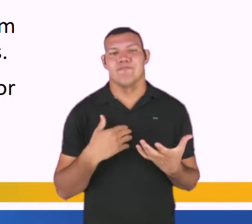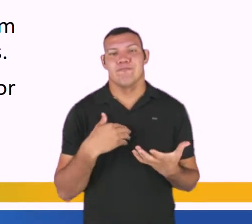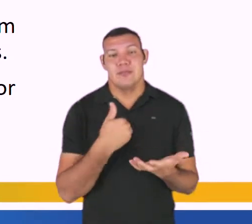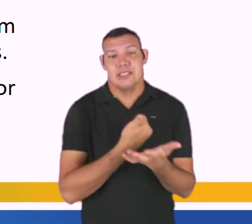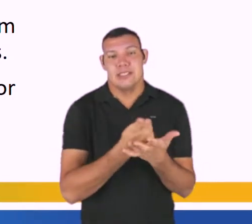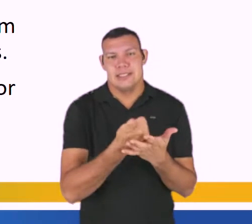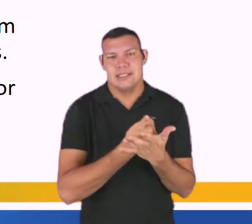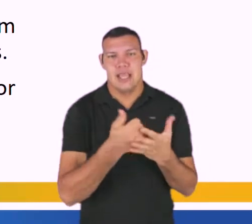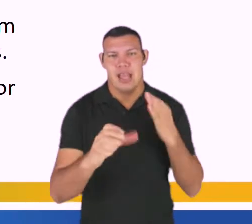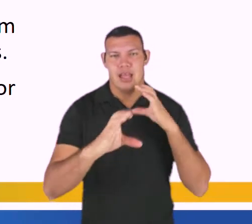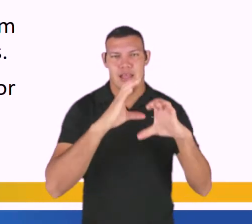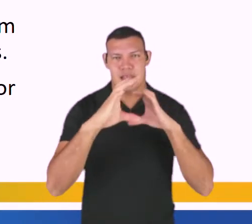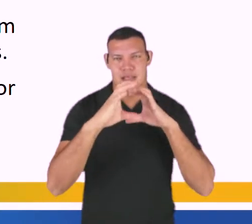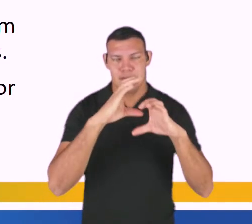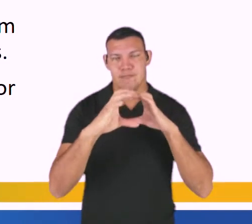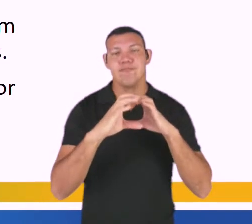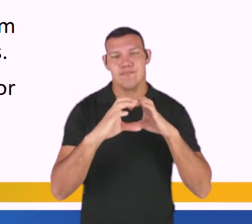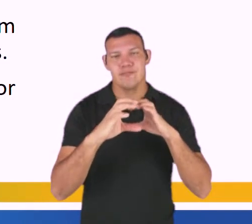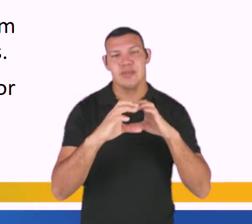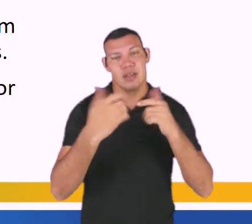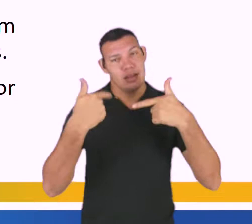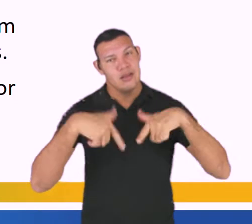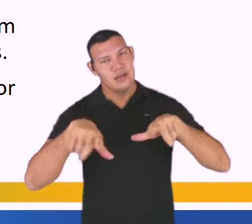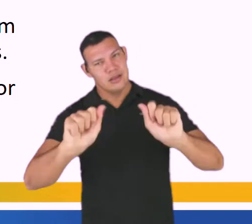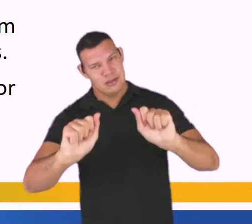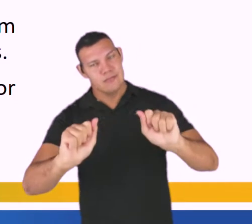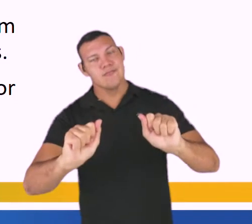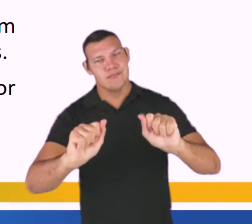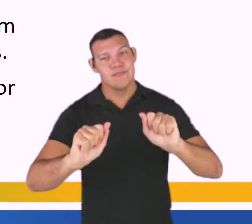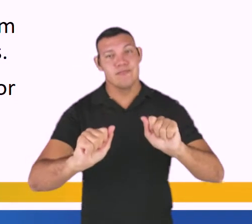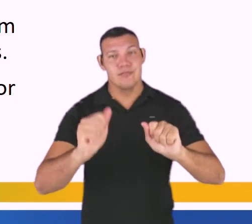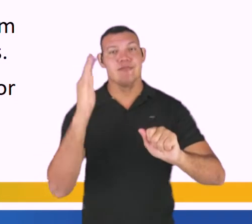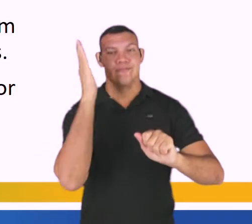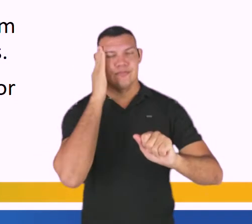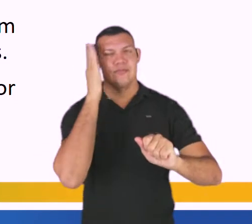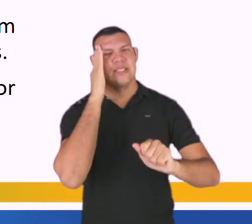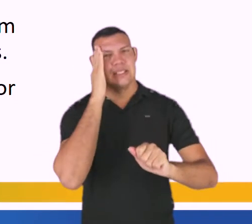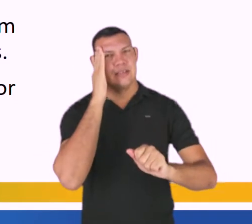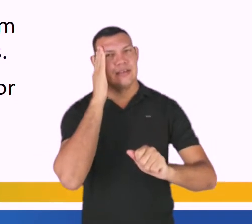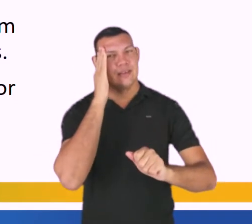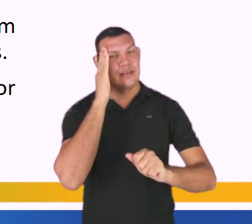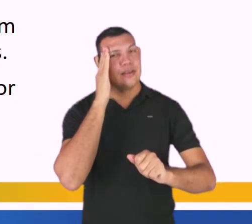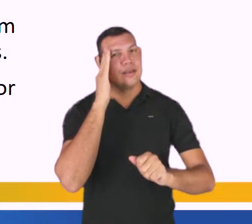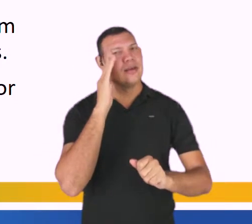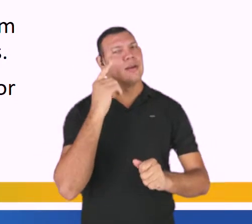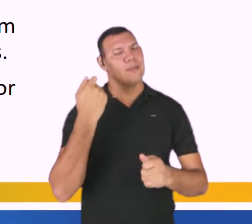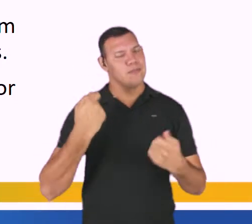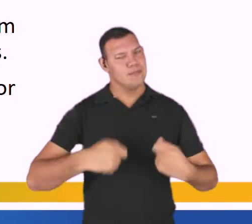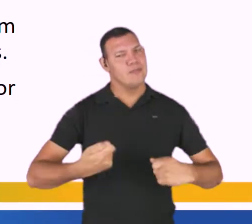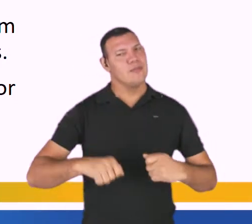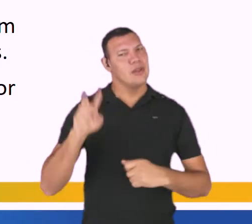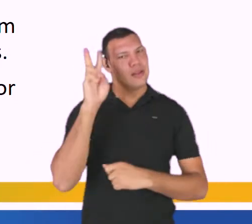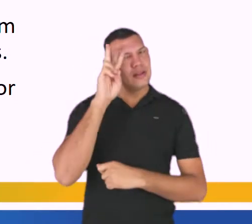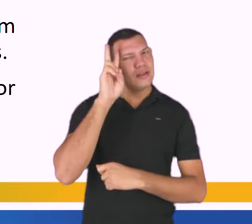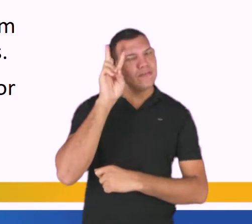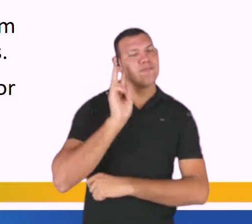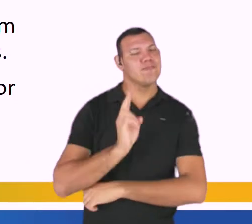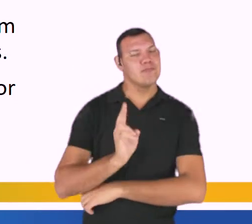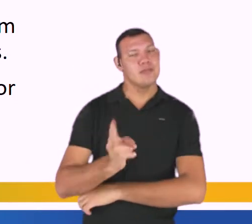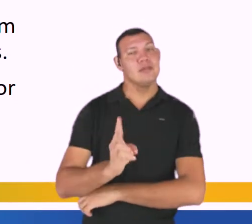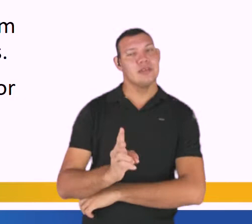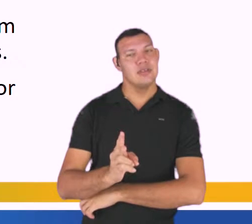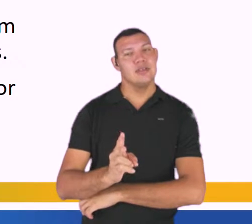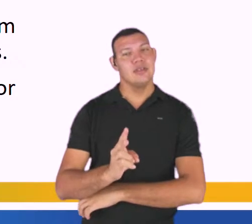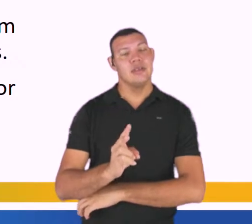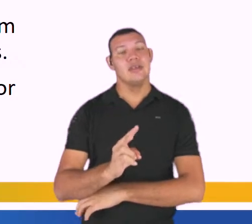só se dá pela ação da linguagem. Sabemos isso, mas é sempre bom lembrar. Que podem ser definidas